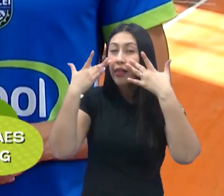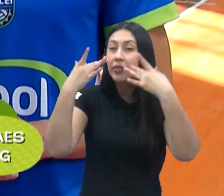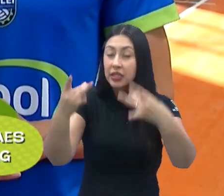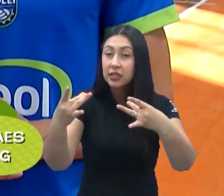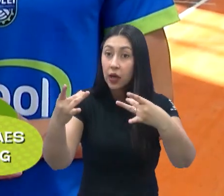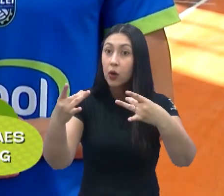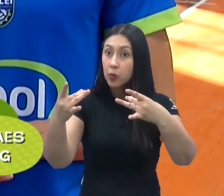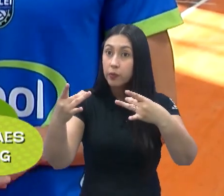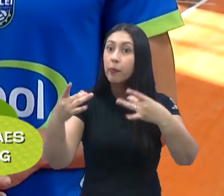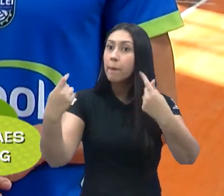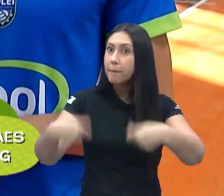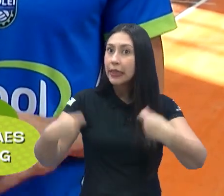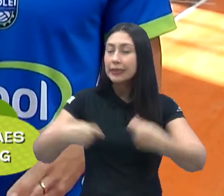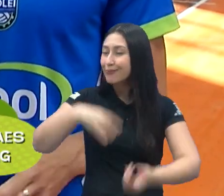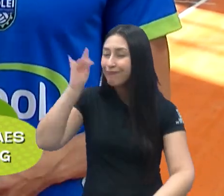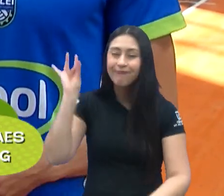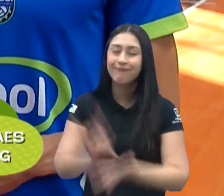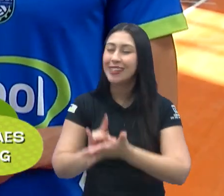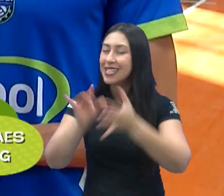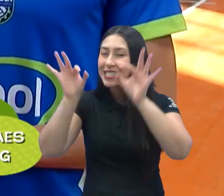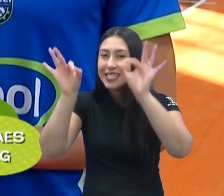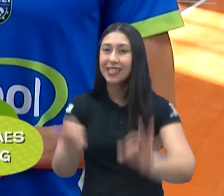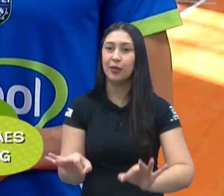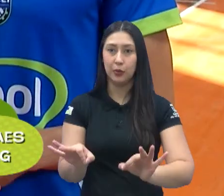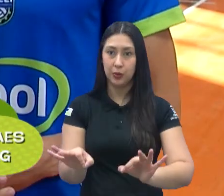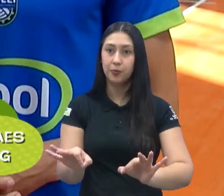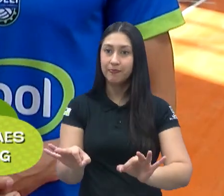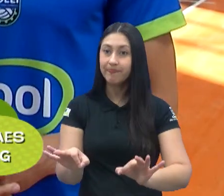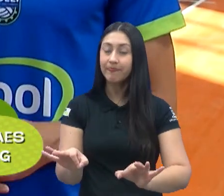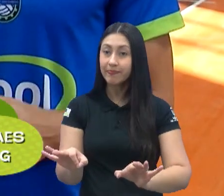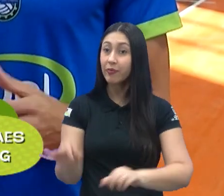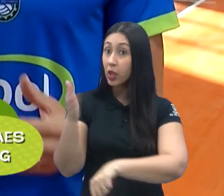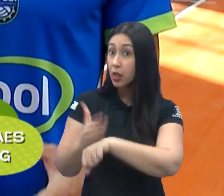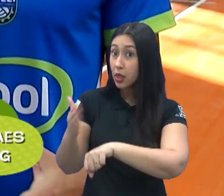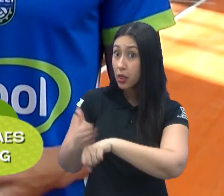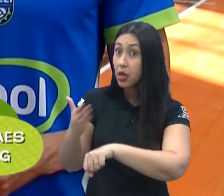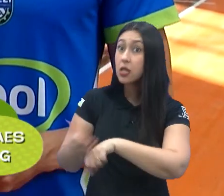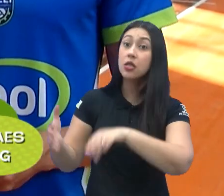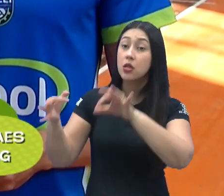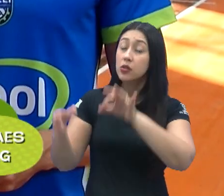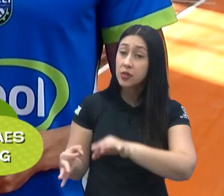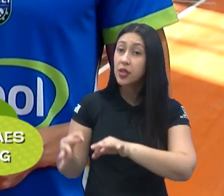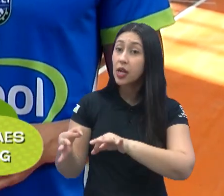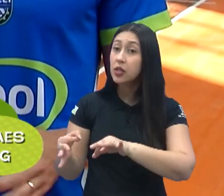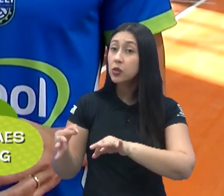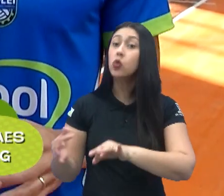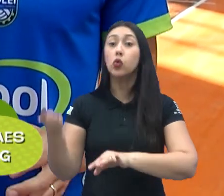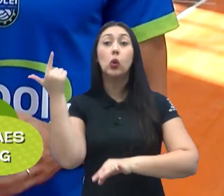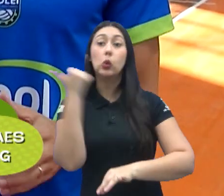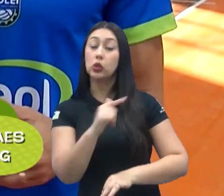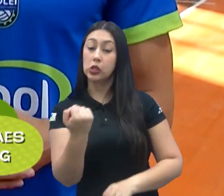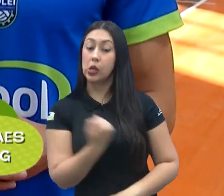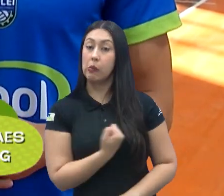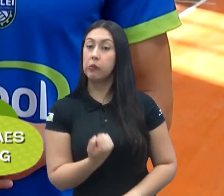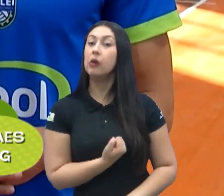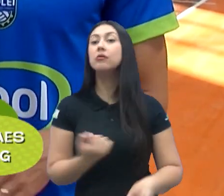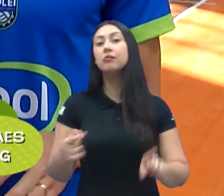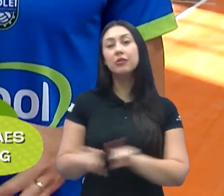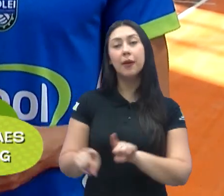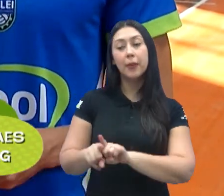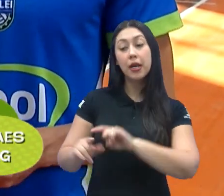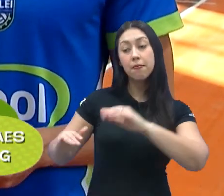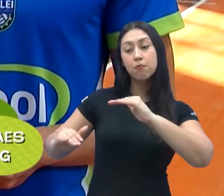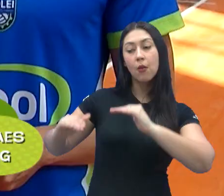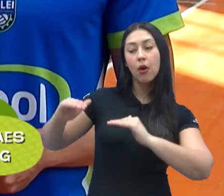estado de atenção tem que estar realmente muito alerta, fazermos bons treinos aqui, marcarmos bem os caras para a gente conseguir realmente equilibrar as